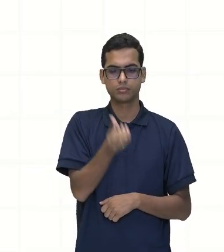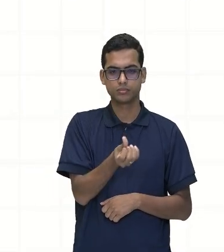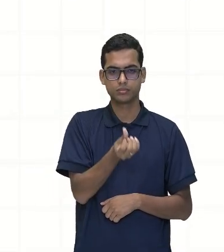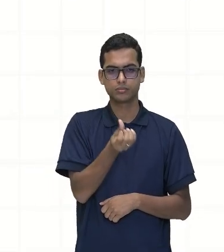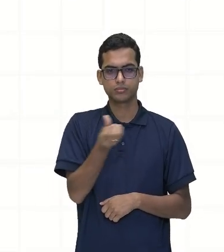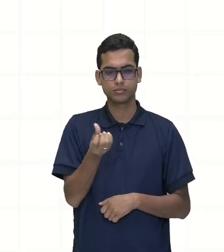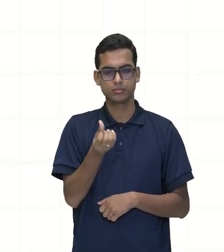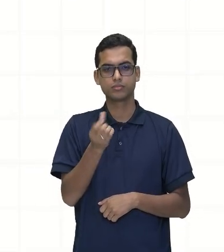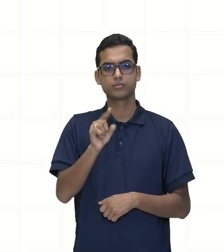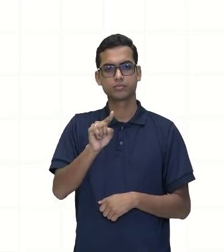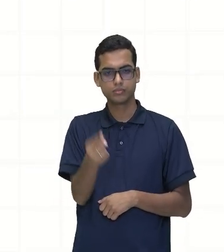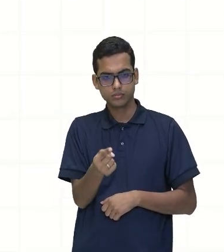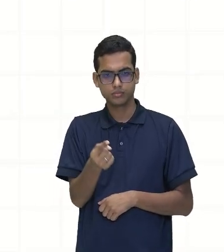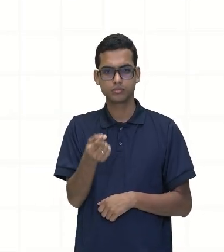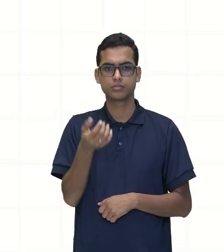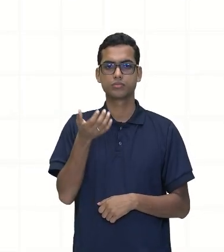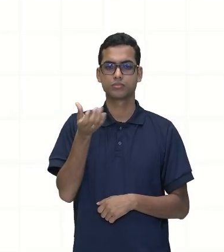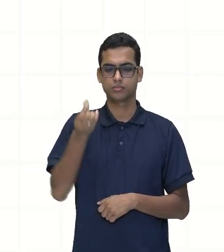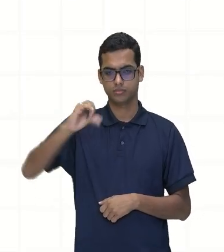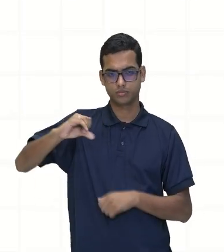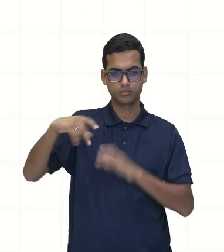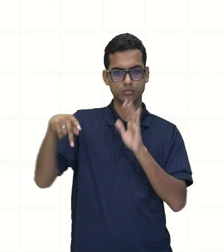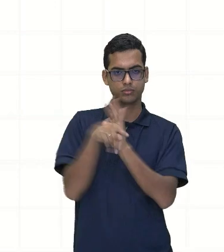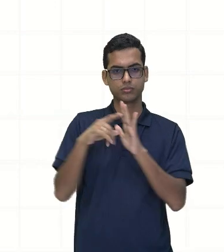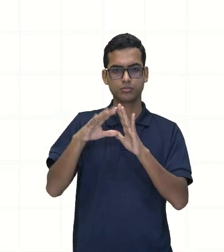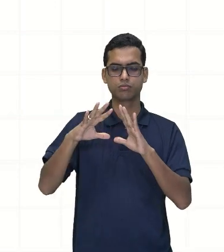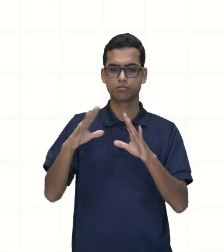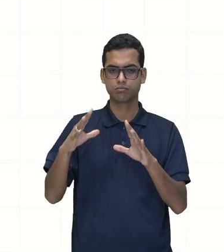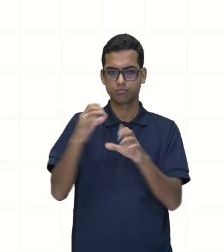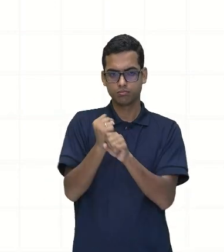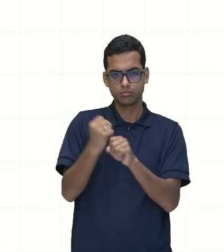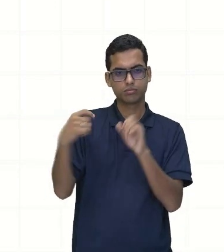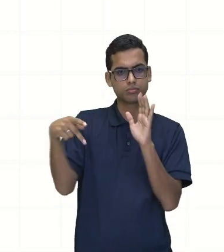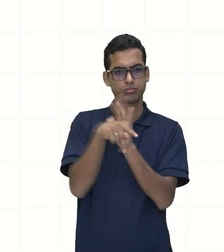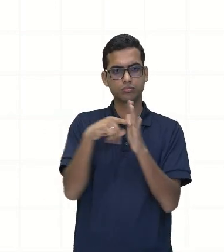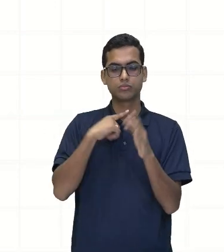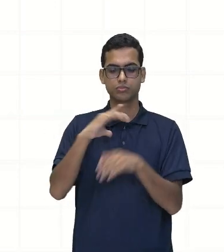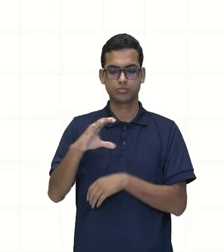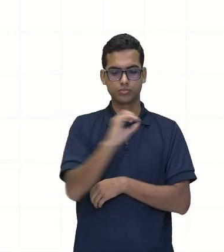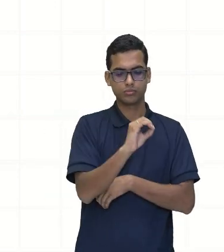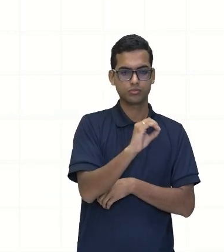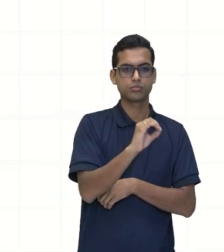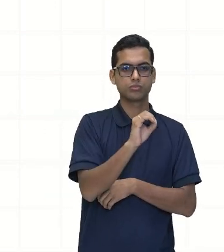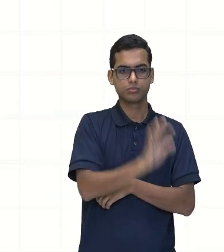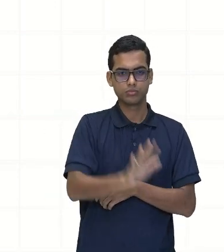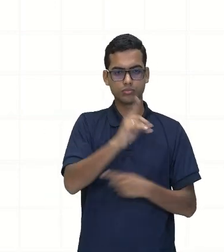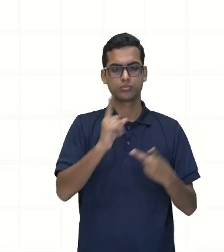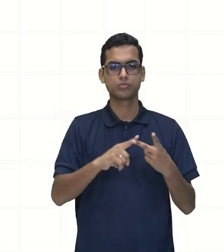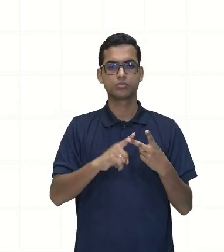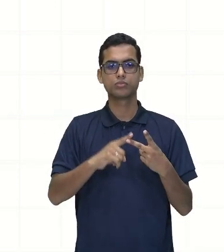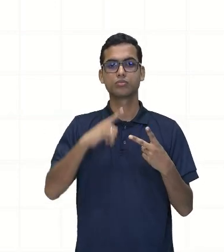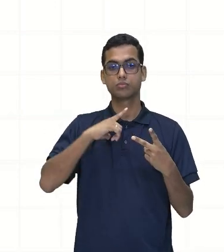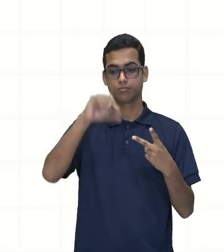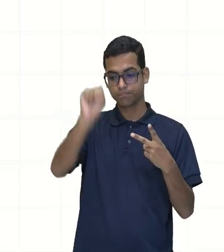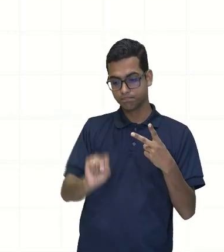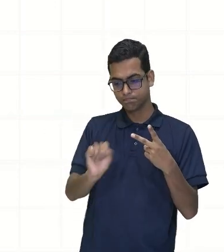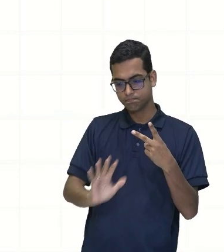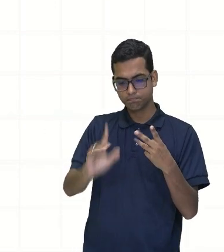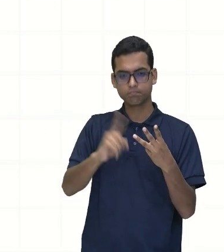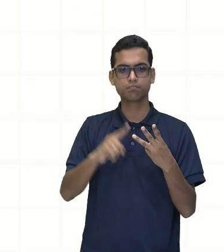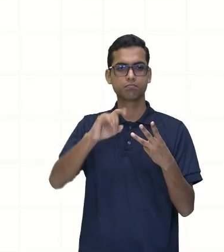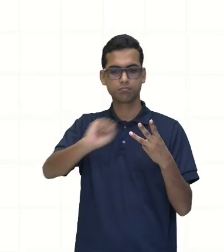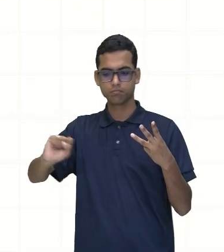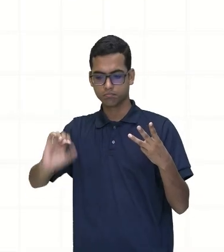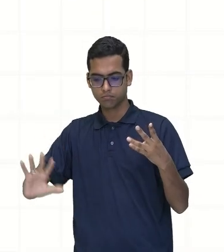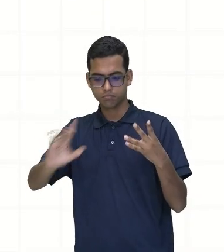da população quilombola total do território brasileiro, Centro-Oeste e região Sul. E aí nós temos, né, as primeiras posições dos